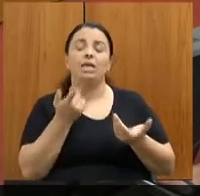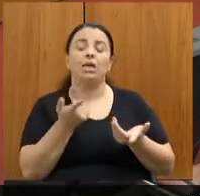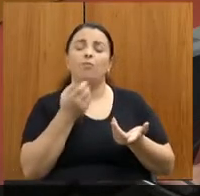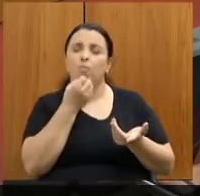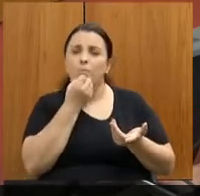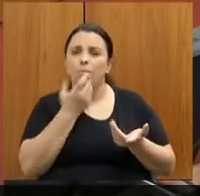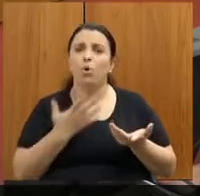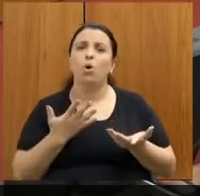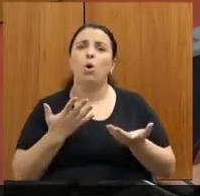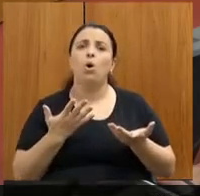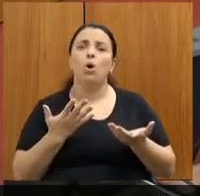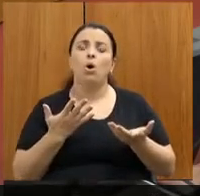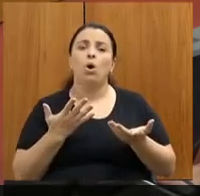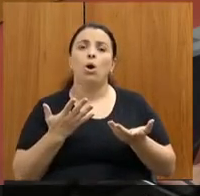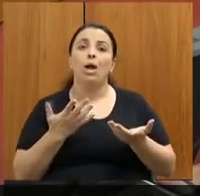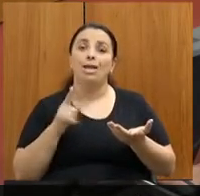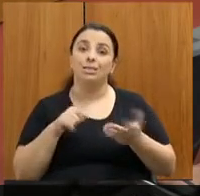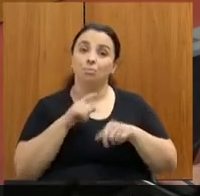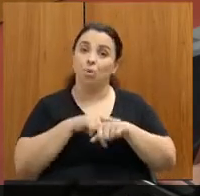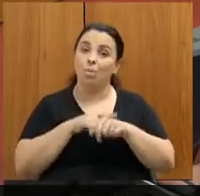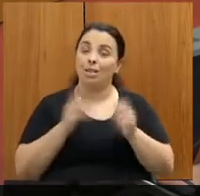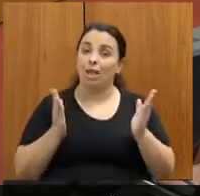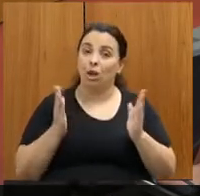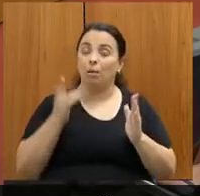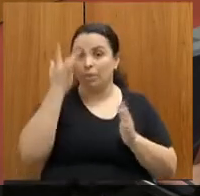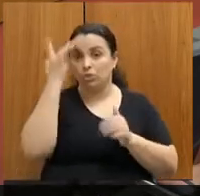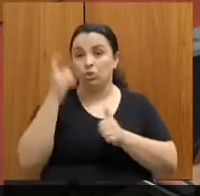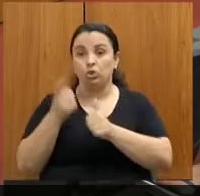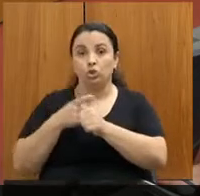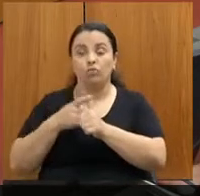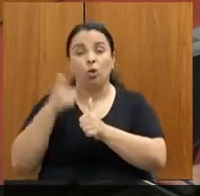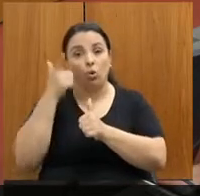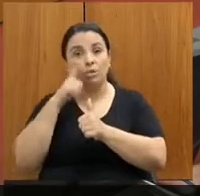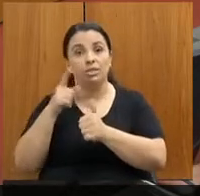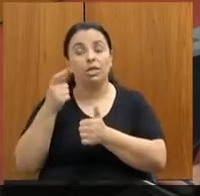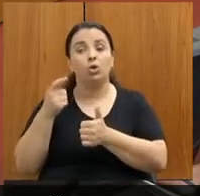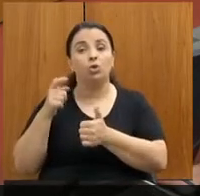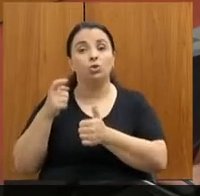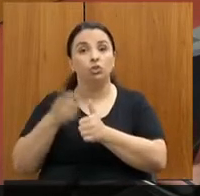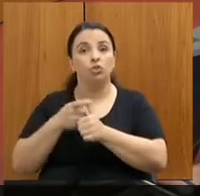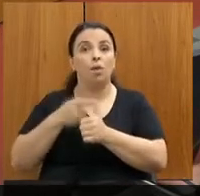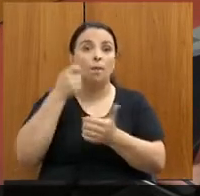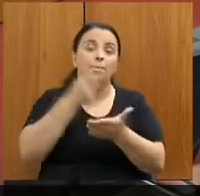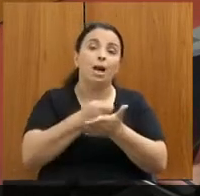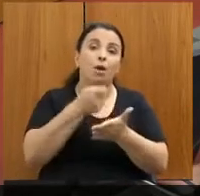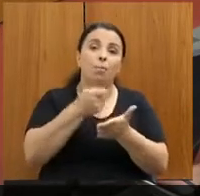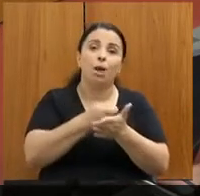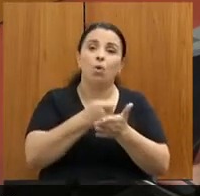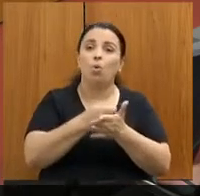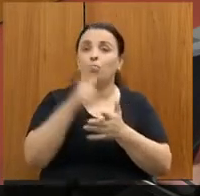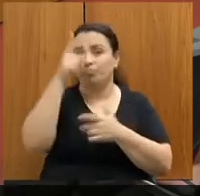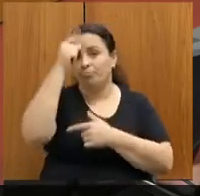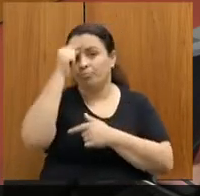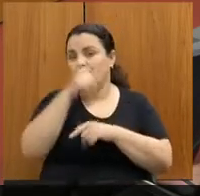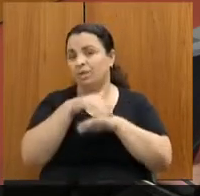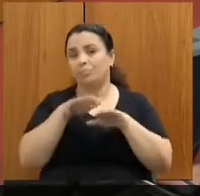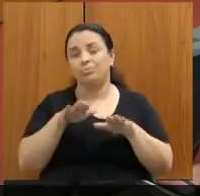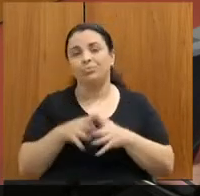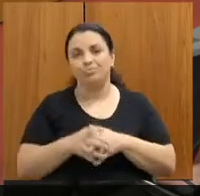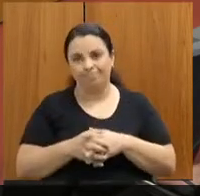oportunidade para os indianos um preto se pudesse pagar seus débitos e vence o dia dezenove passado agora